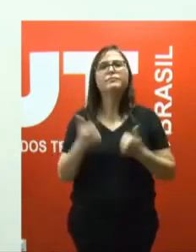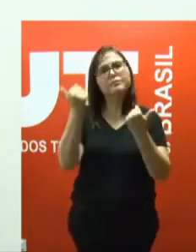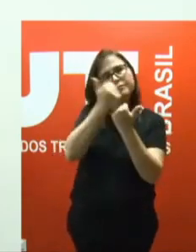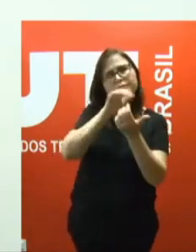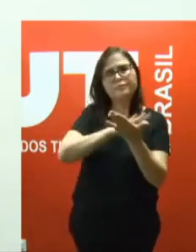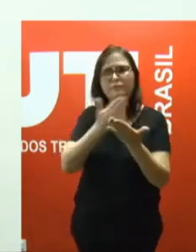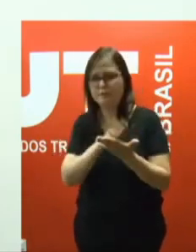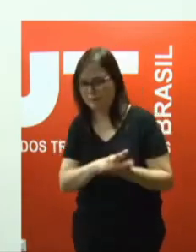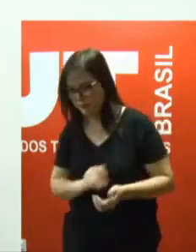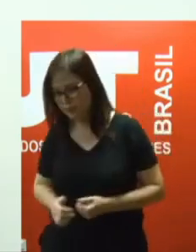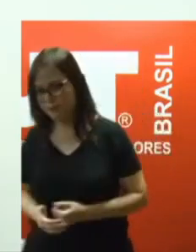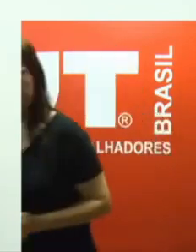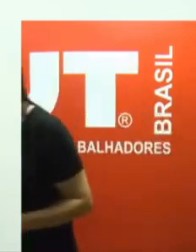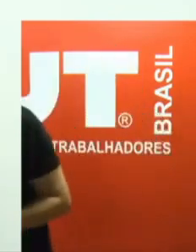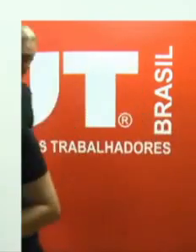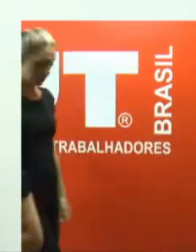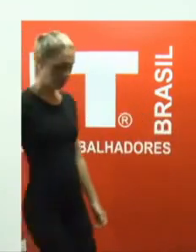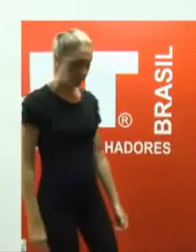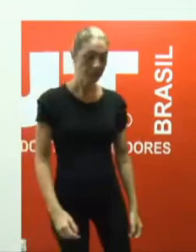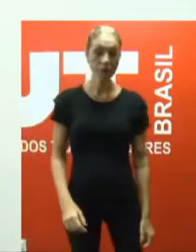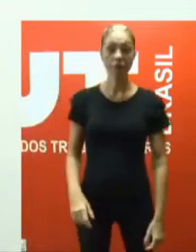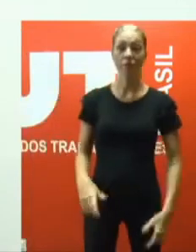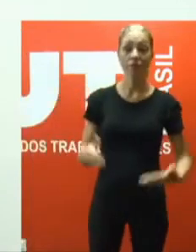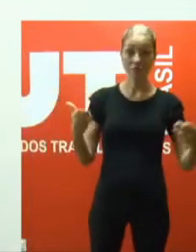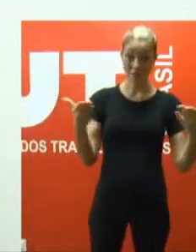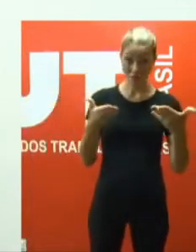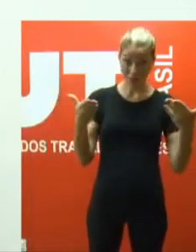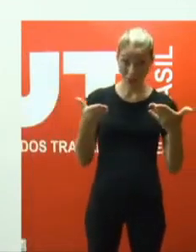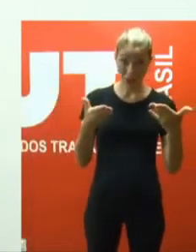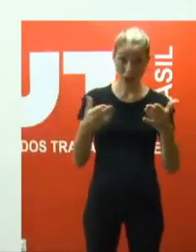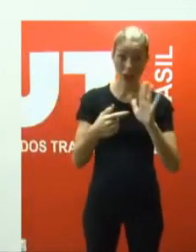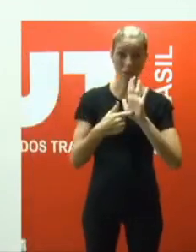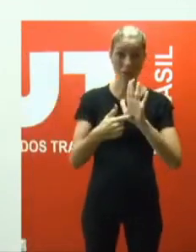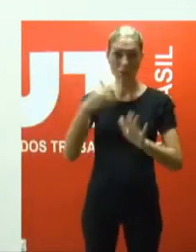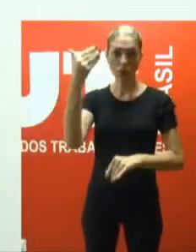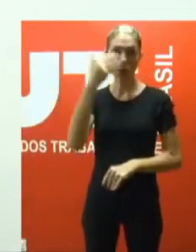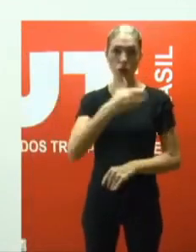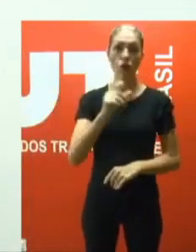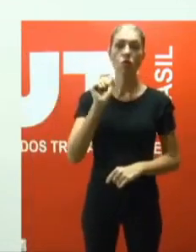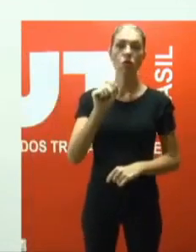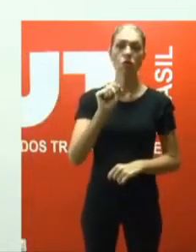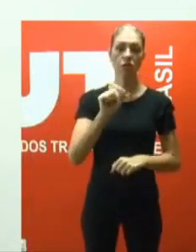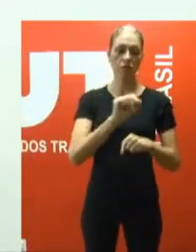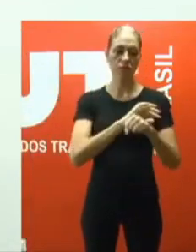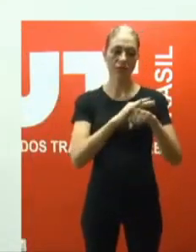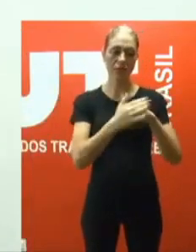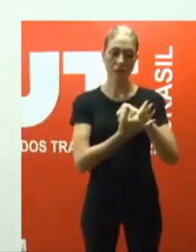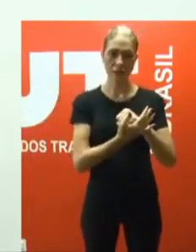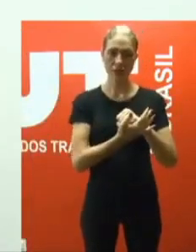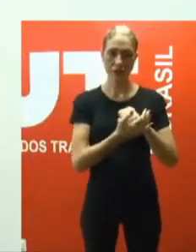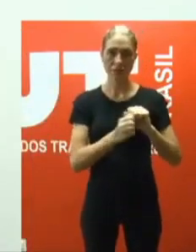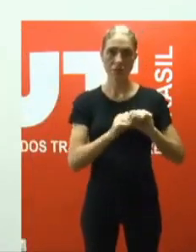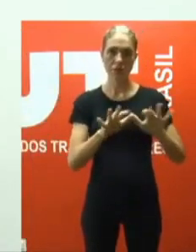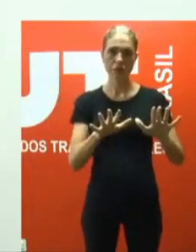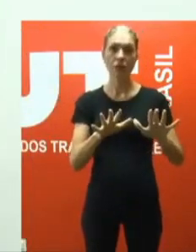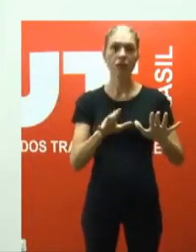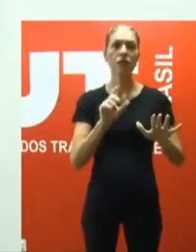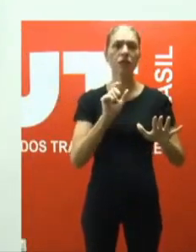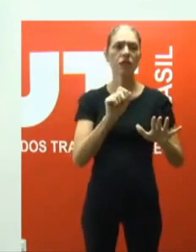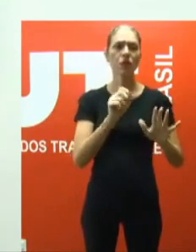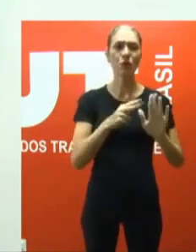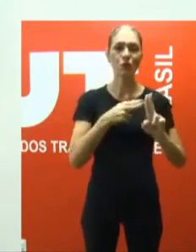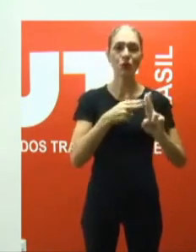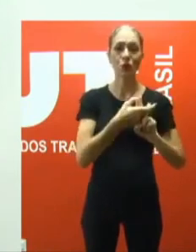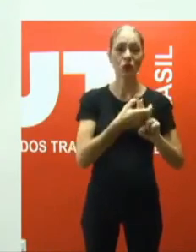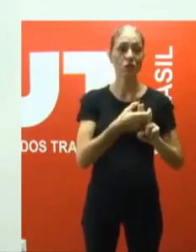pandemia, quando se provou que a iniciativa privada não estava preocupada em cuidar, sobretudo das pessoas pobres, que o